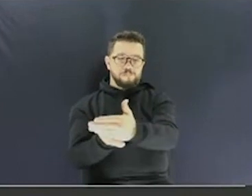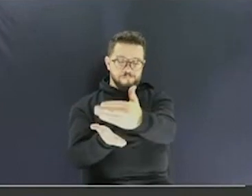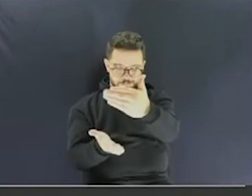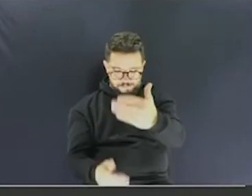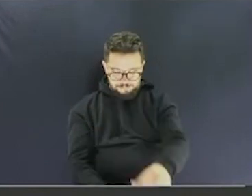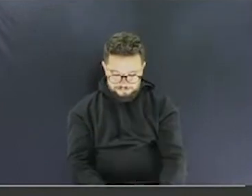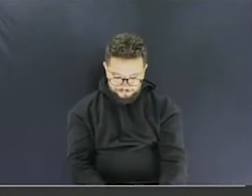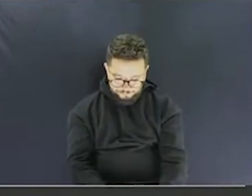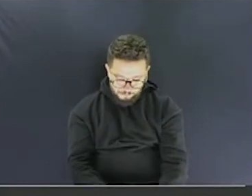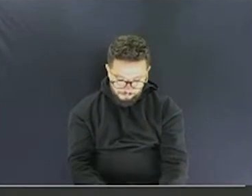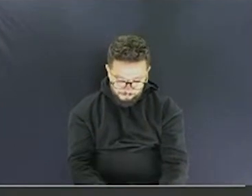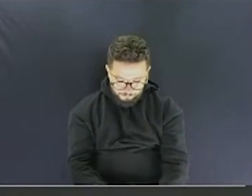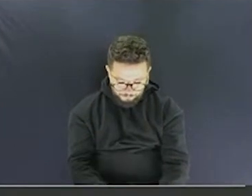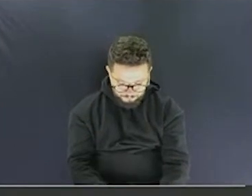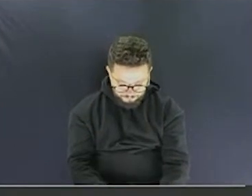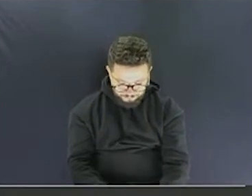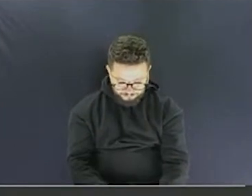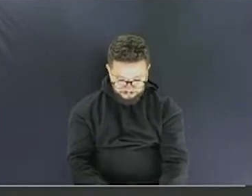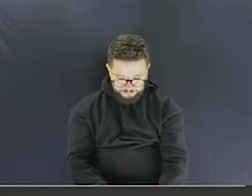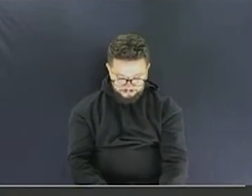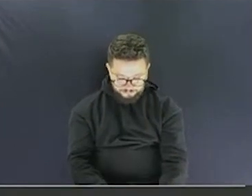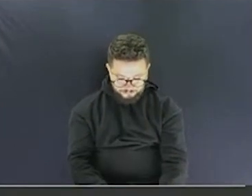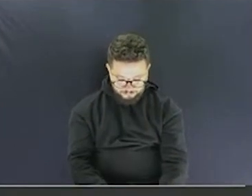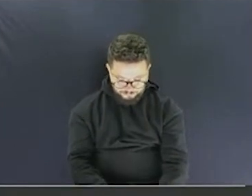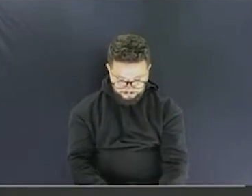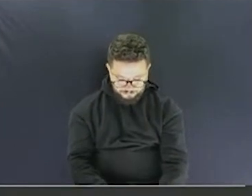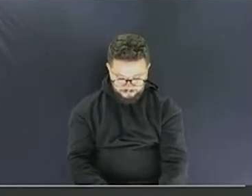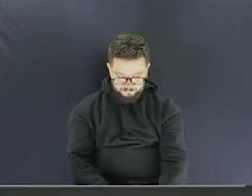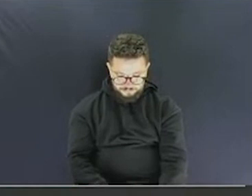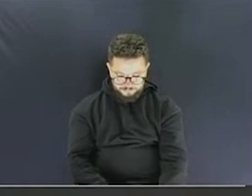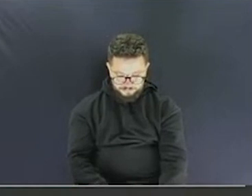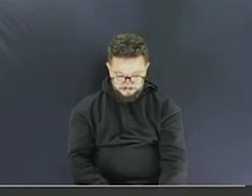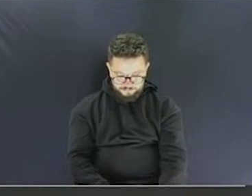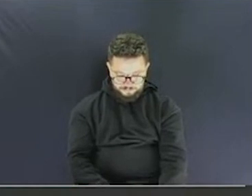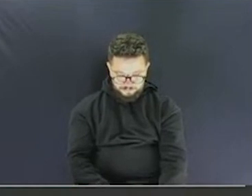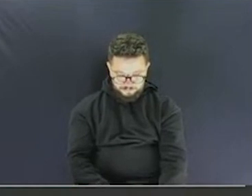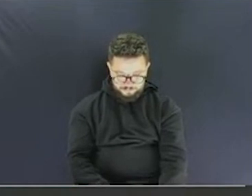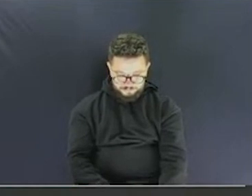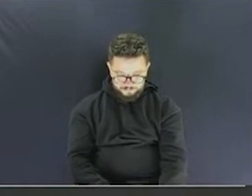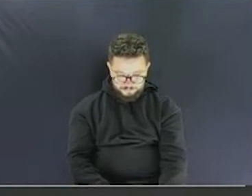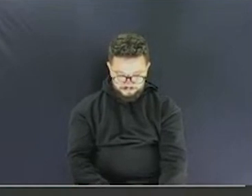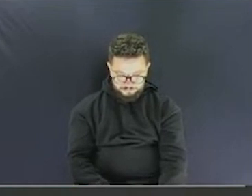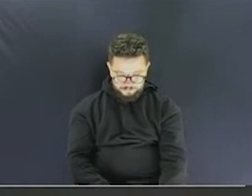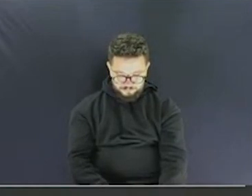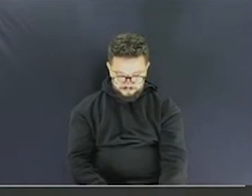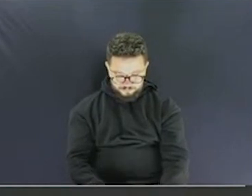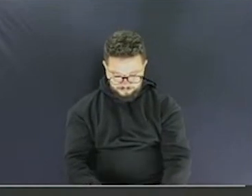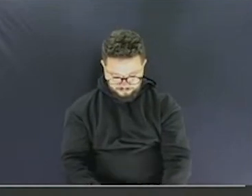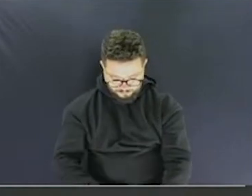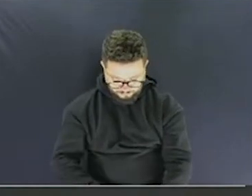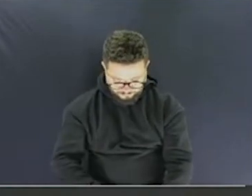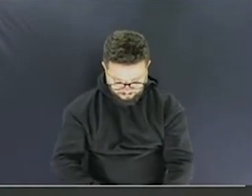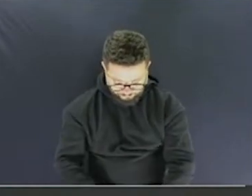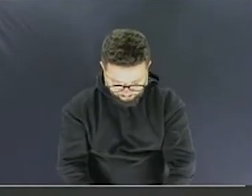Atingindo a modernização dos produtos e serviços da Prefeitura, nós podemos relacionar 7 produtos neste programa, dando